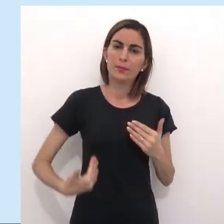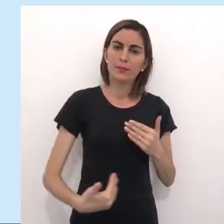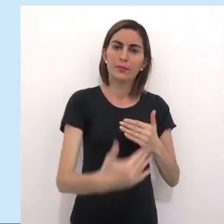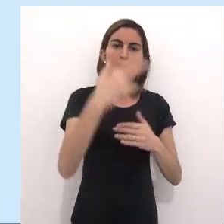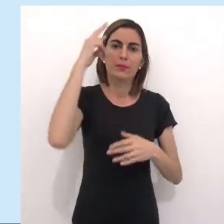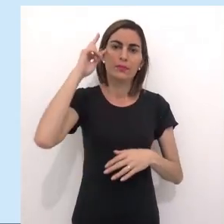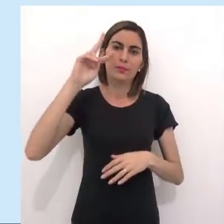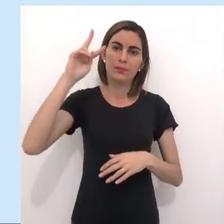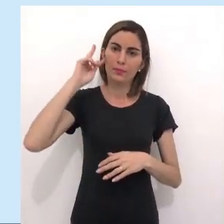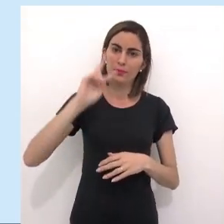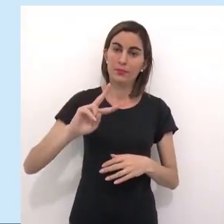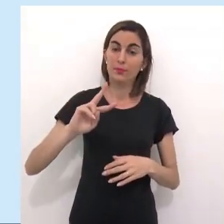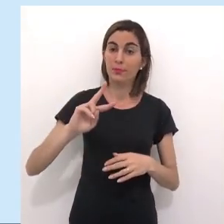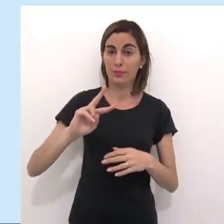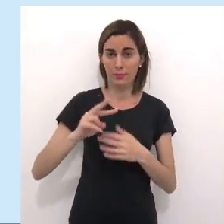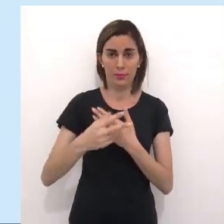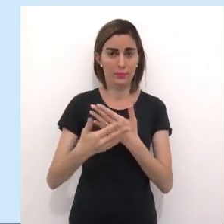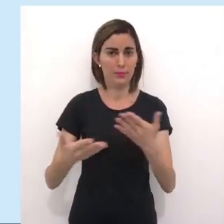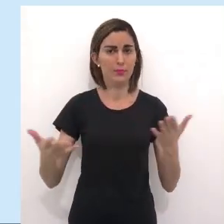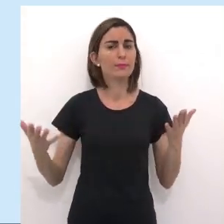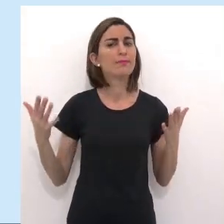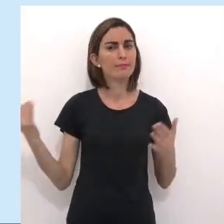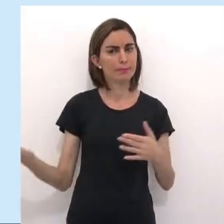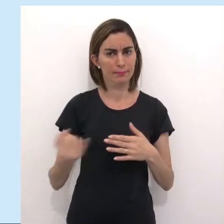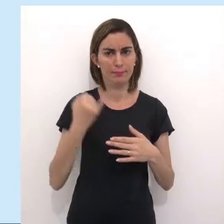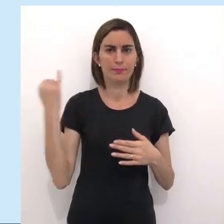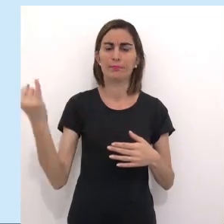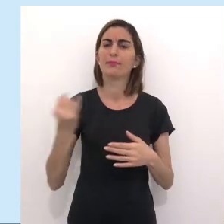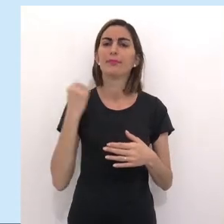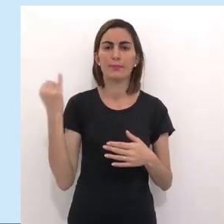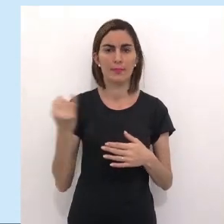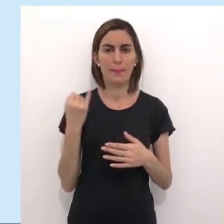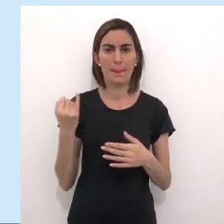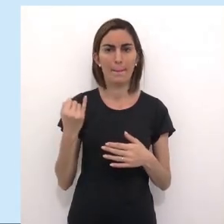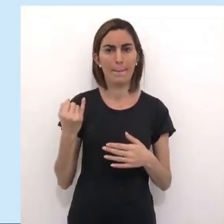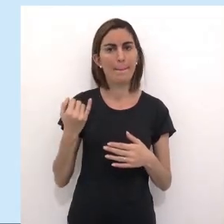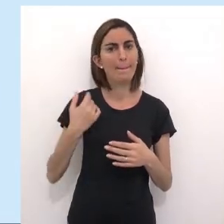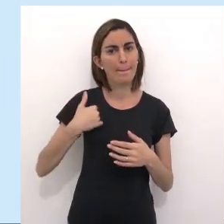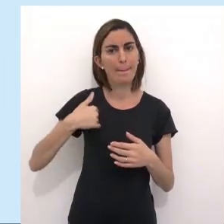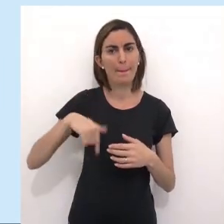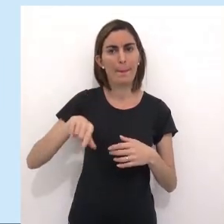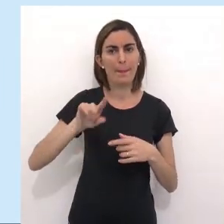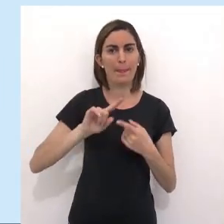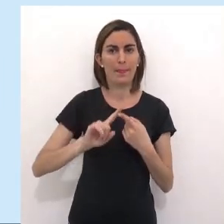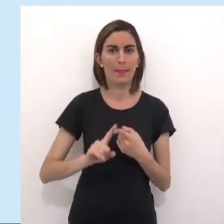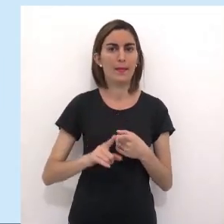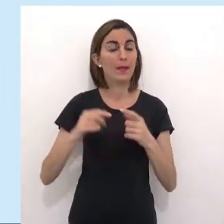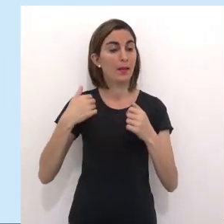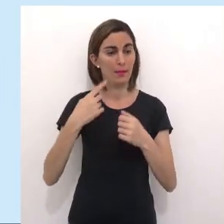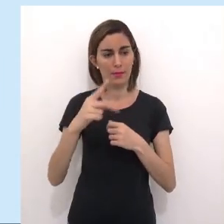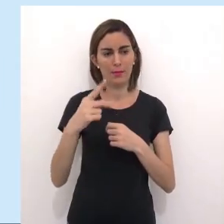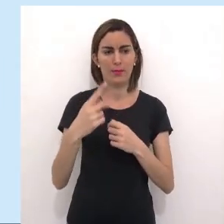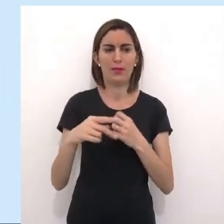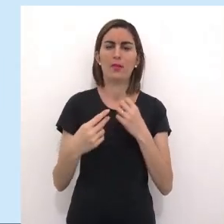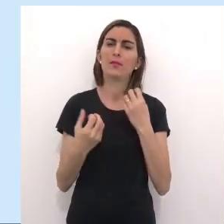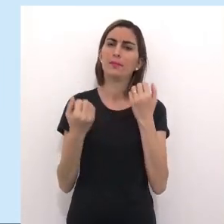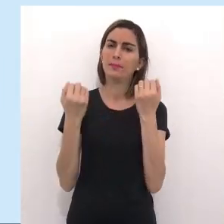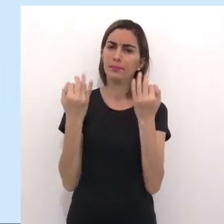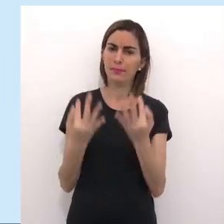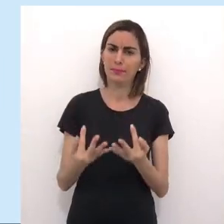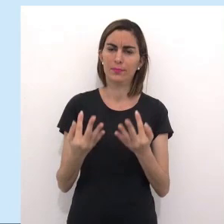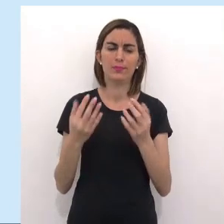nessa história que é de grande relevância. Porque essa aula, ela